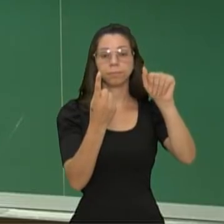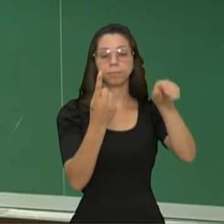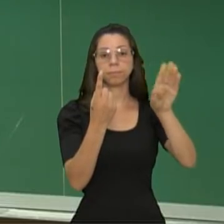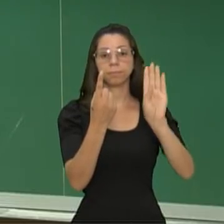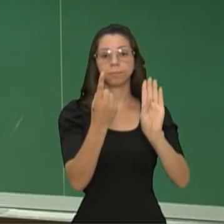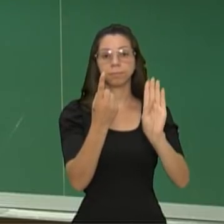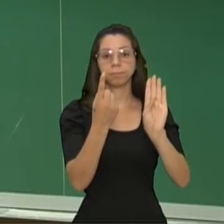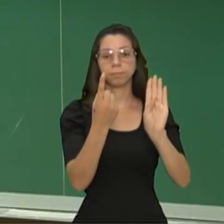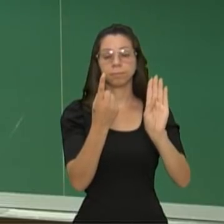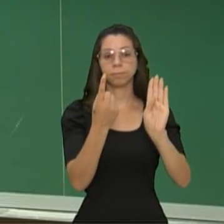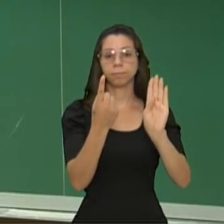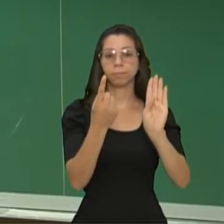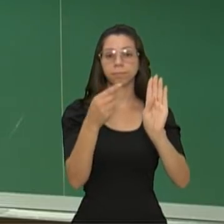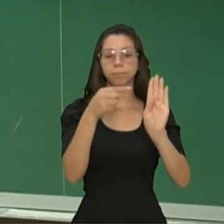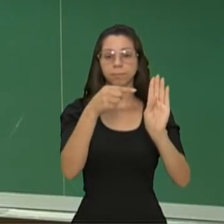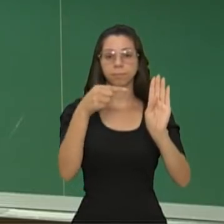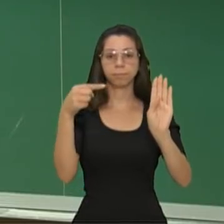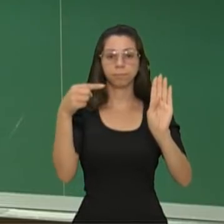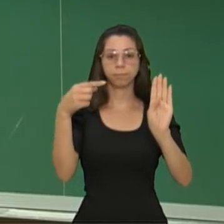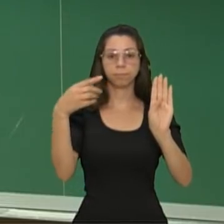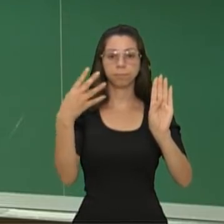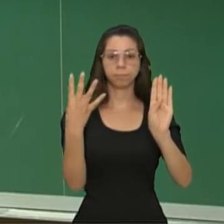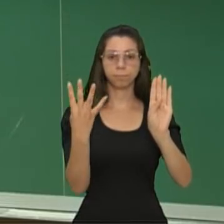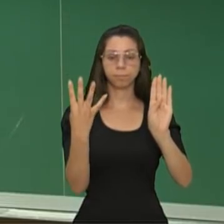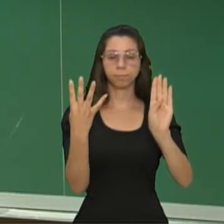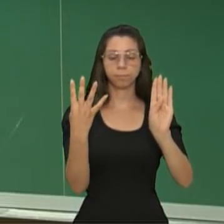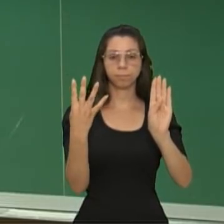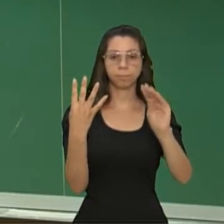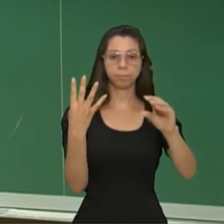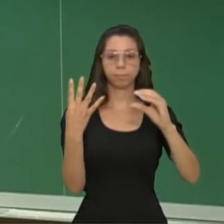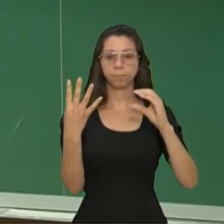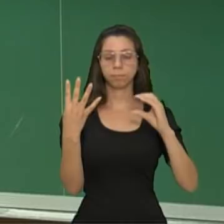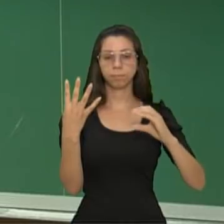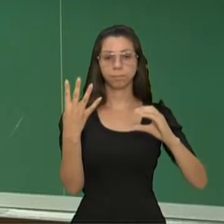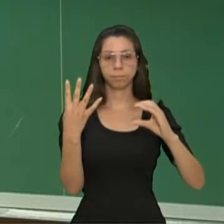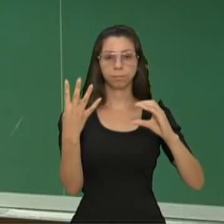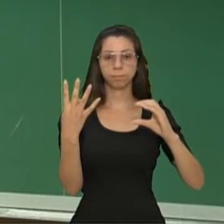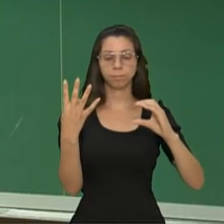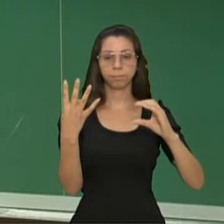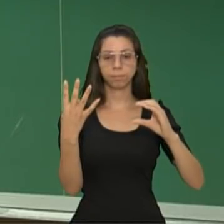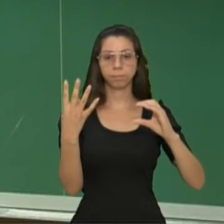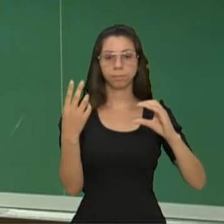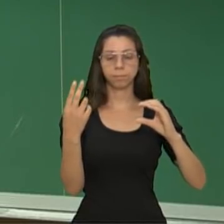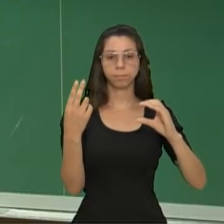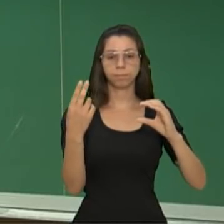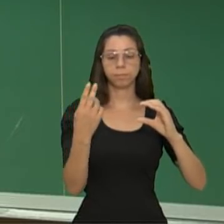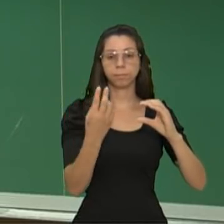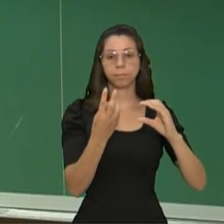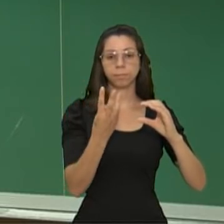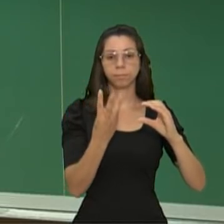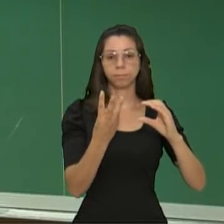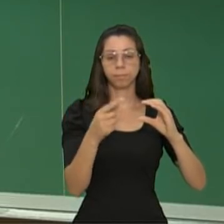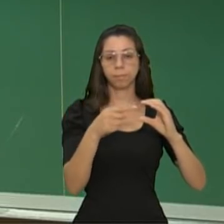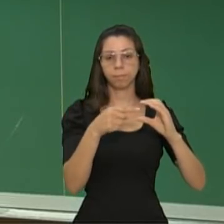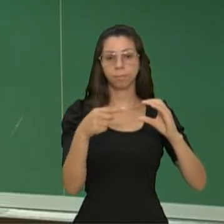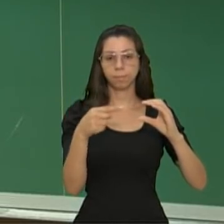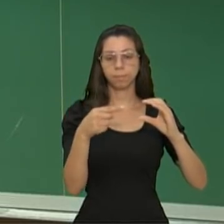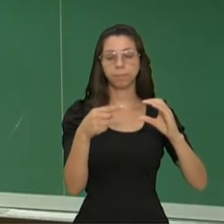B igual a menos 4 e C igual a menos